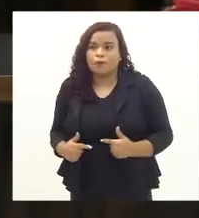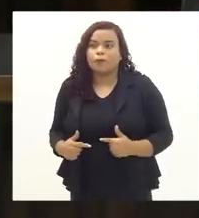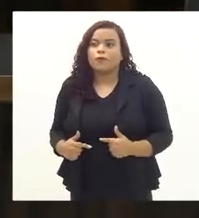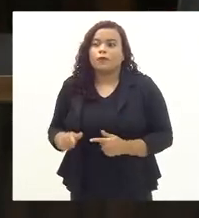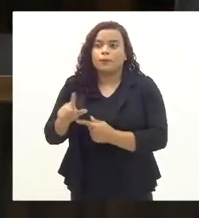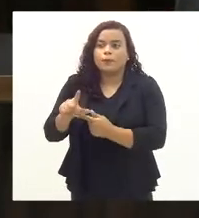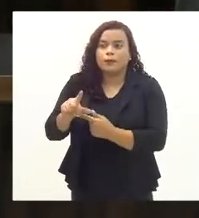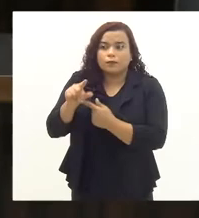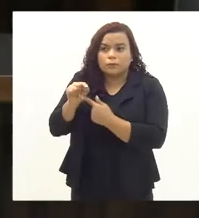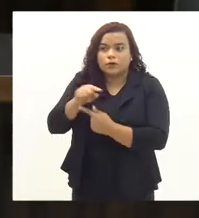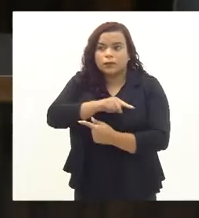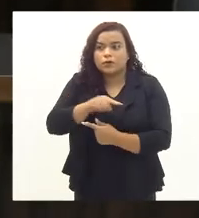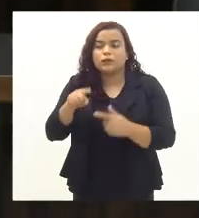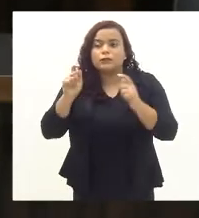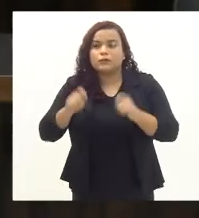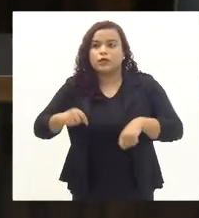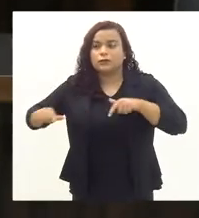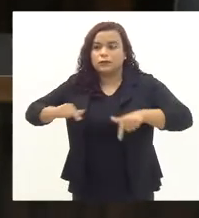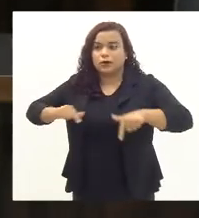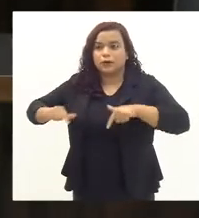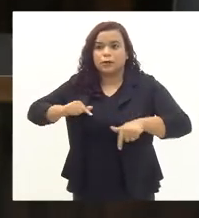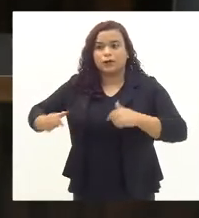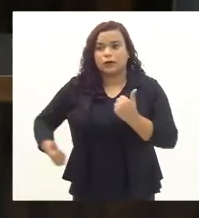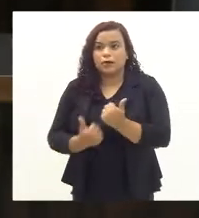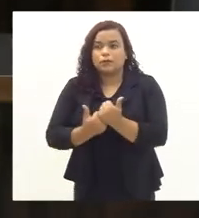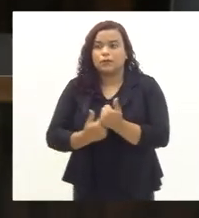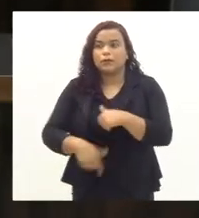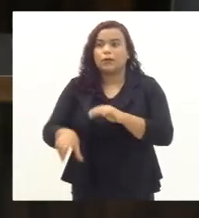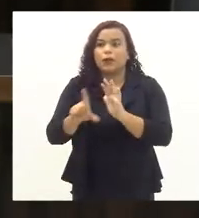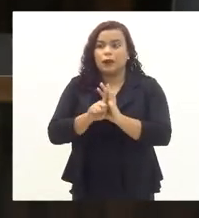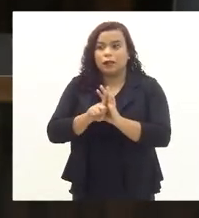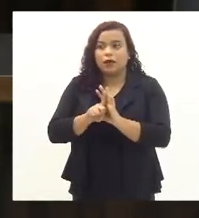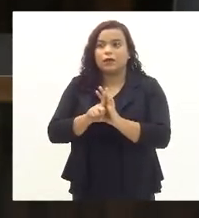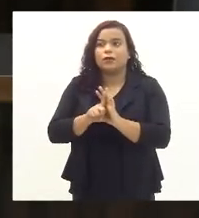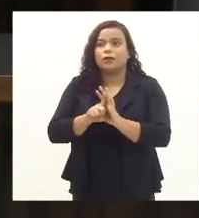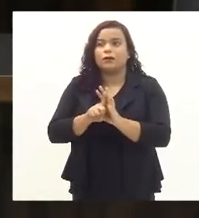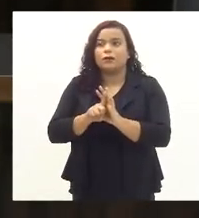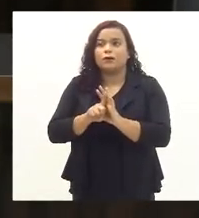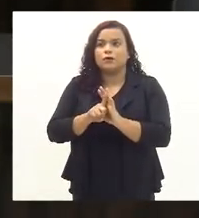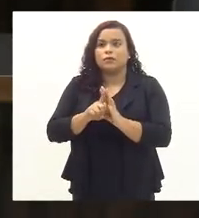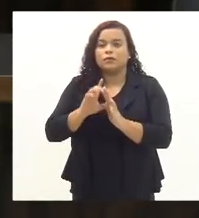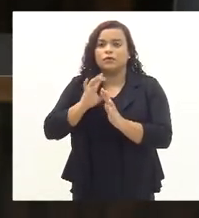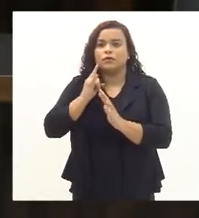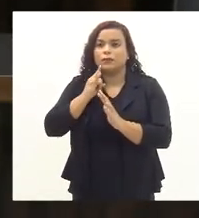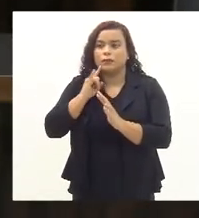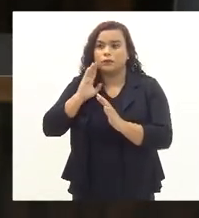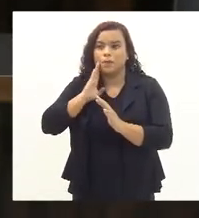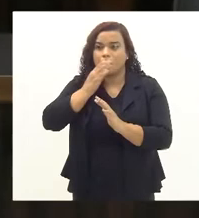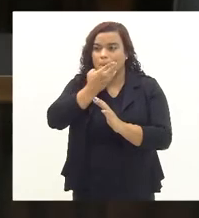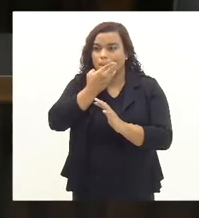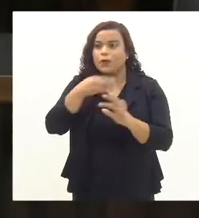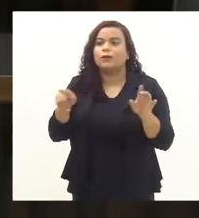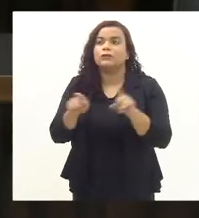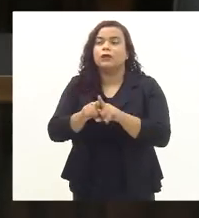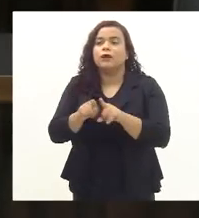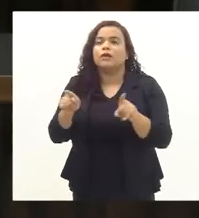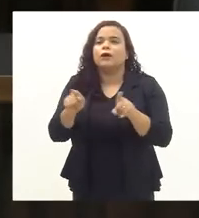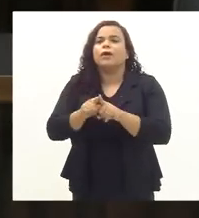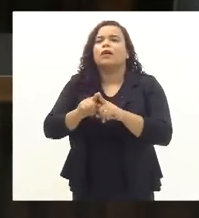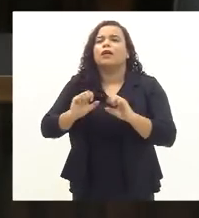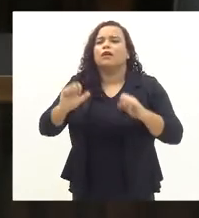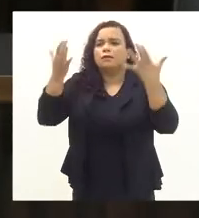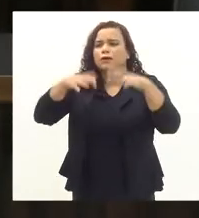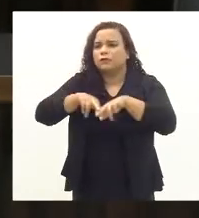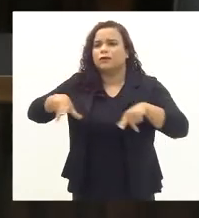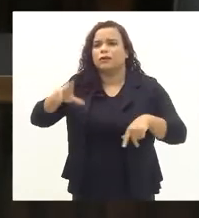preferencialmente possam trabalhar com apoio da lei seca e da outro e outros eventos em que cbmerj